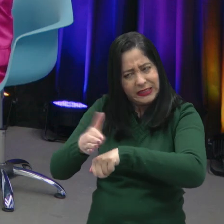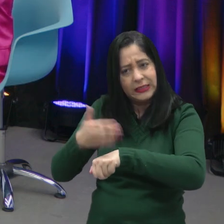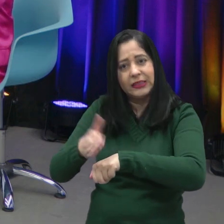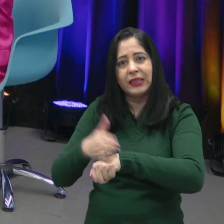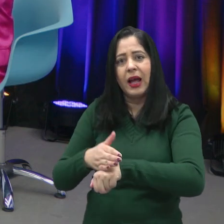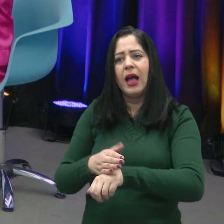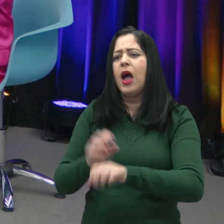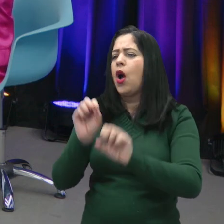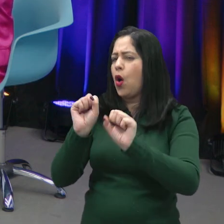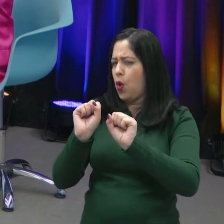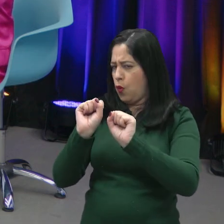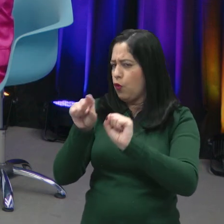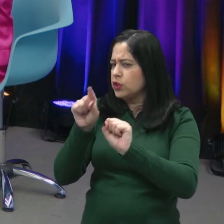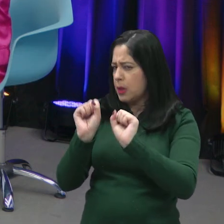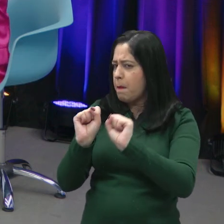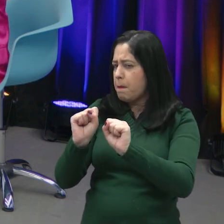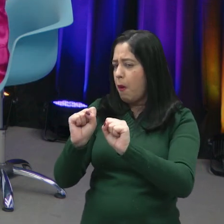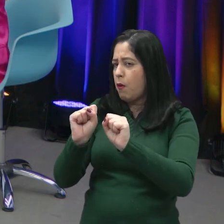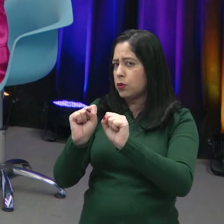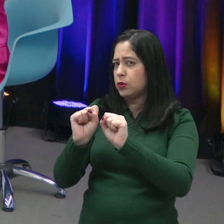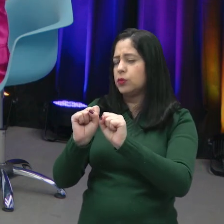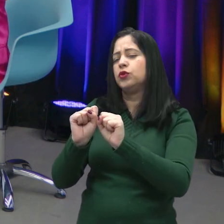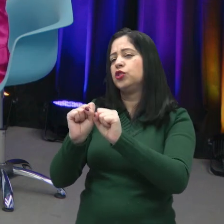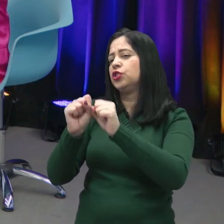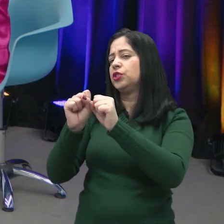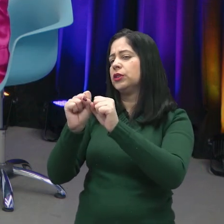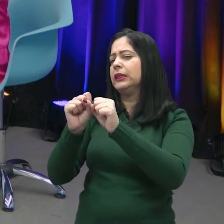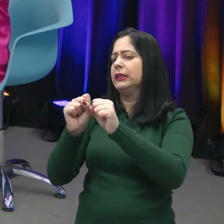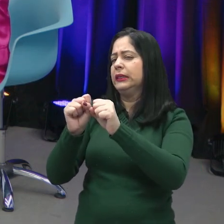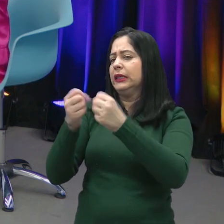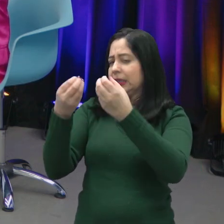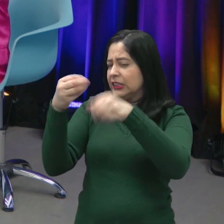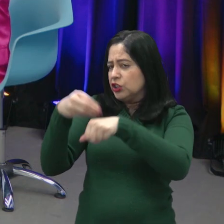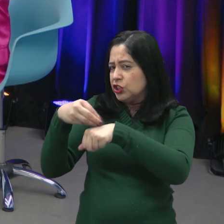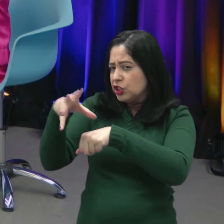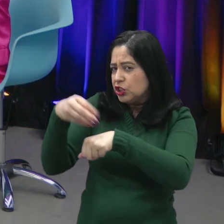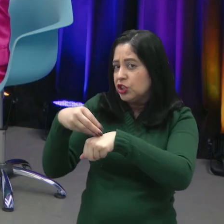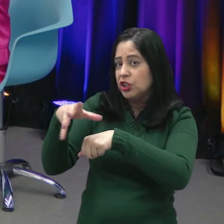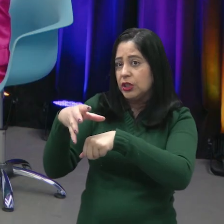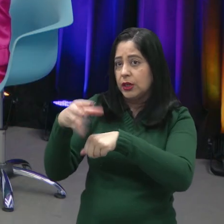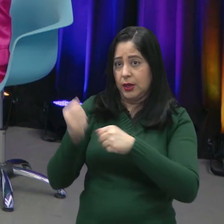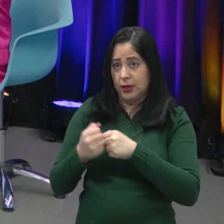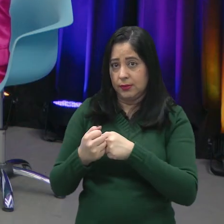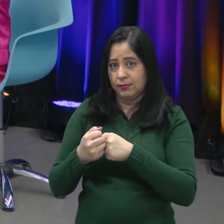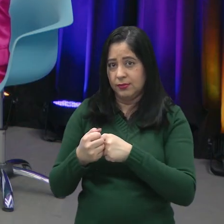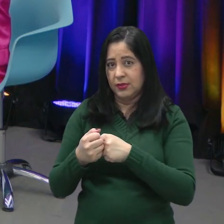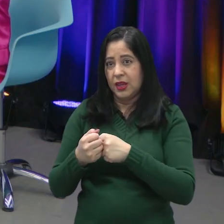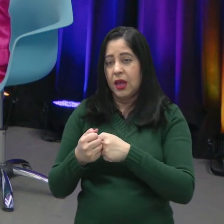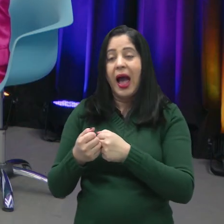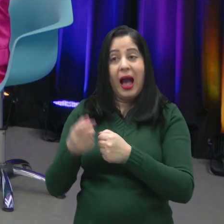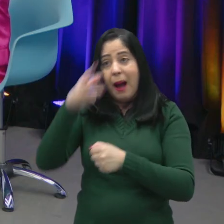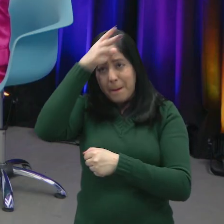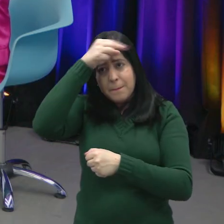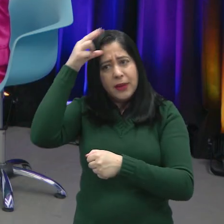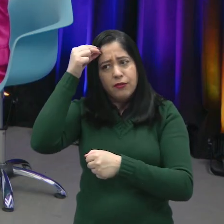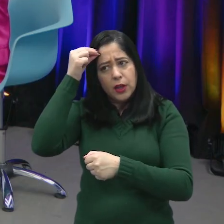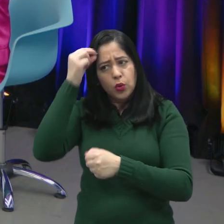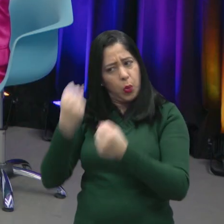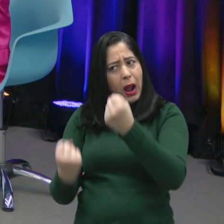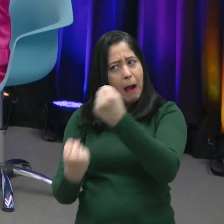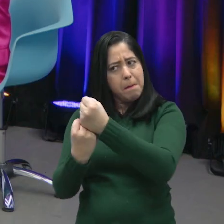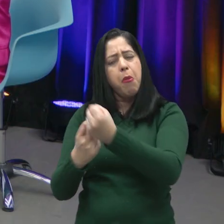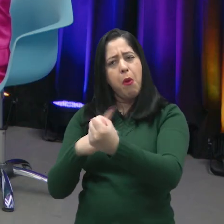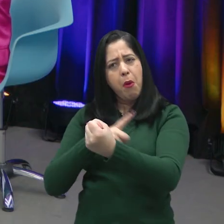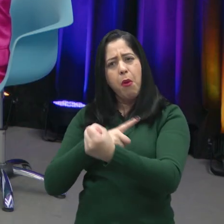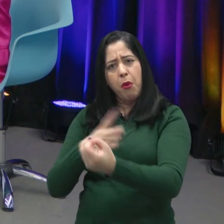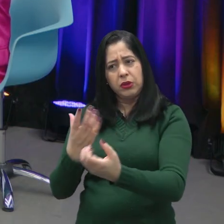você desse essa sua visão sobre esse lugar, porque você já foi atleta também, né? Como que é o apoio hoje dentro da prefeitura para